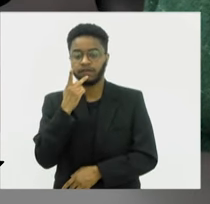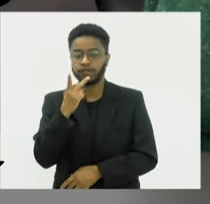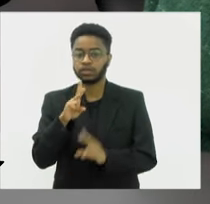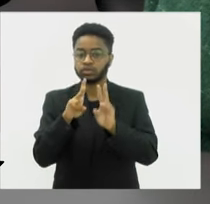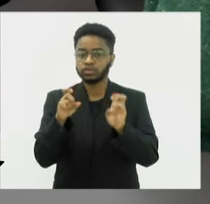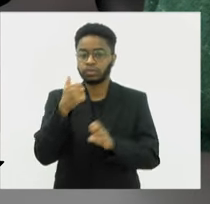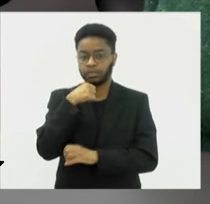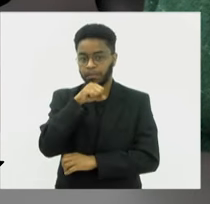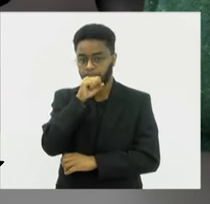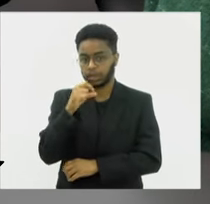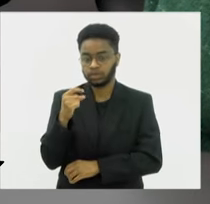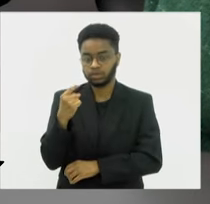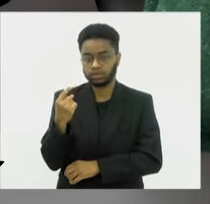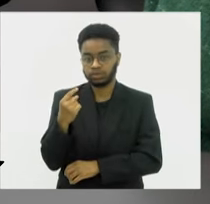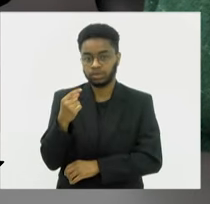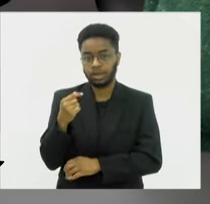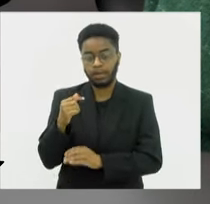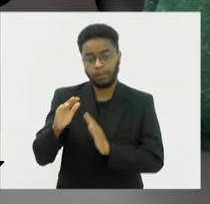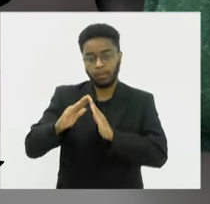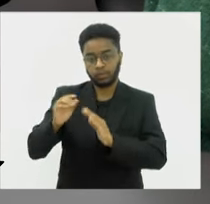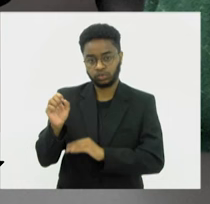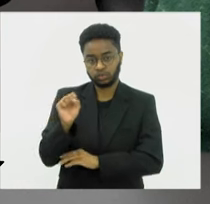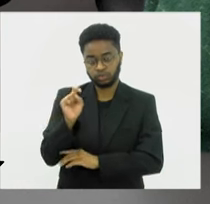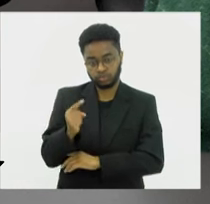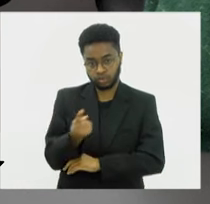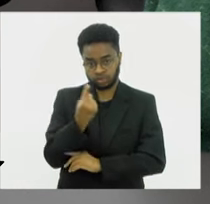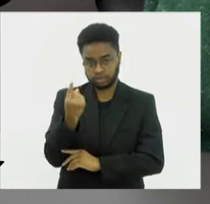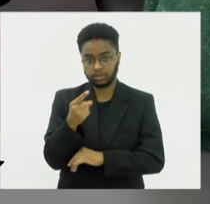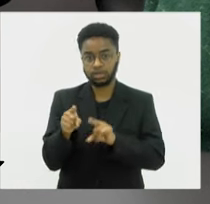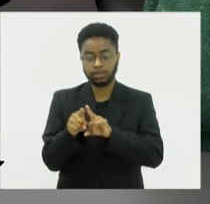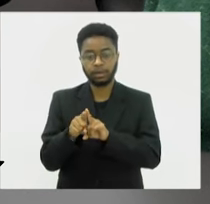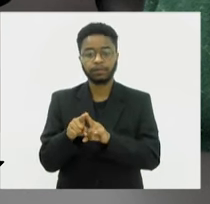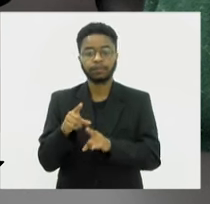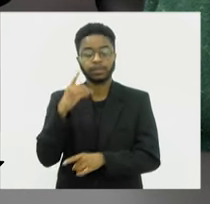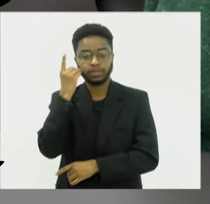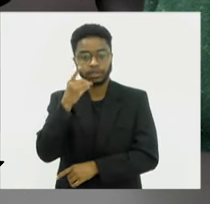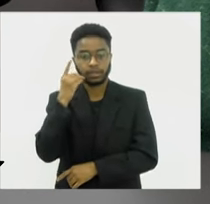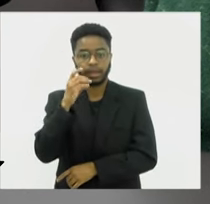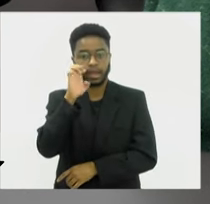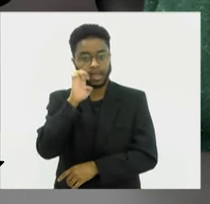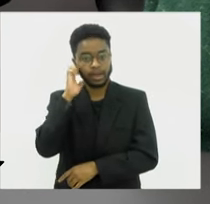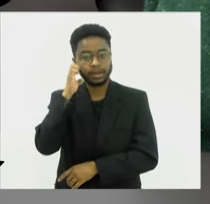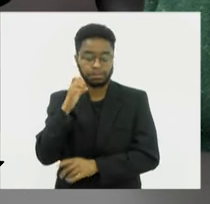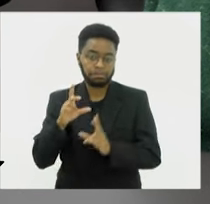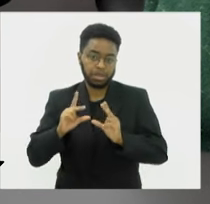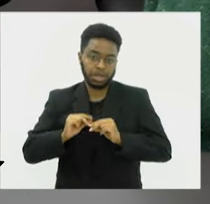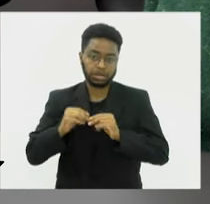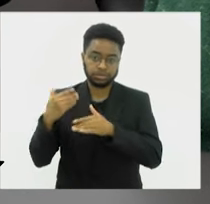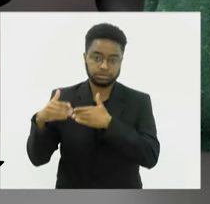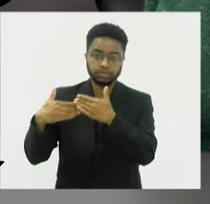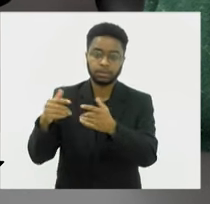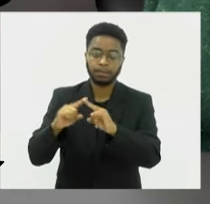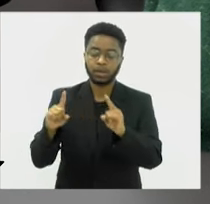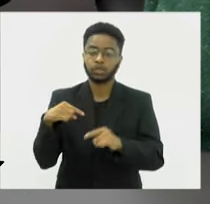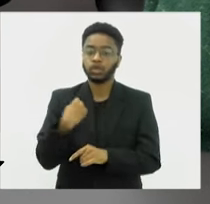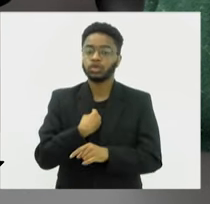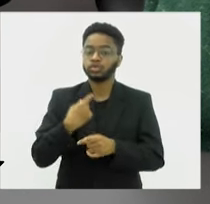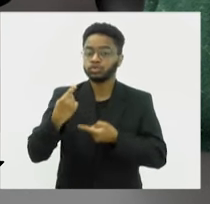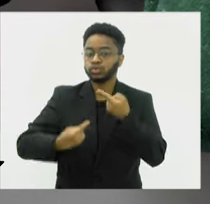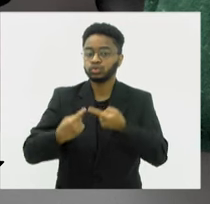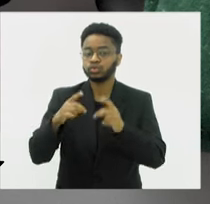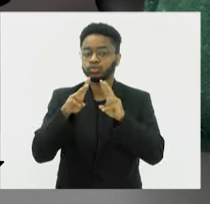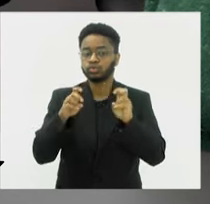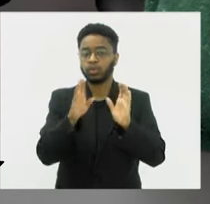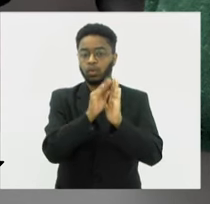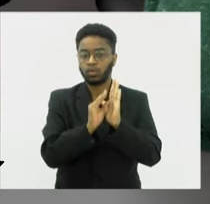Né? Então, acho que o deputado Élica também, né, merece prosperar e a gente fazer um debate de conteúdo sobre ele, né,